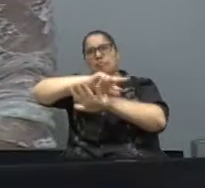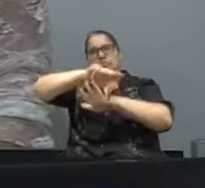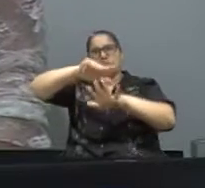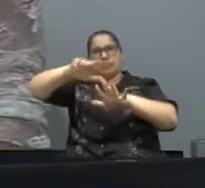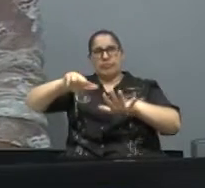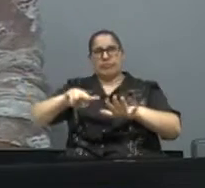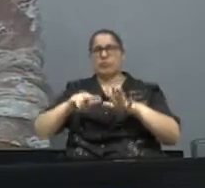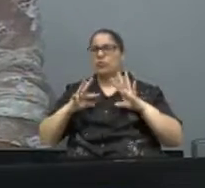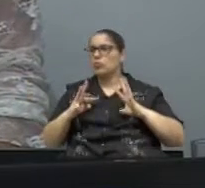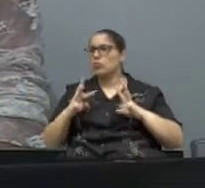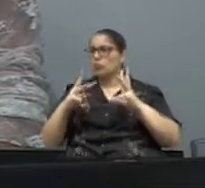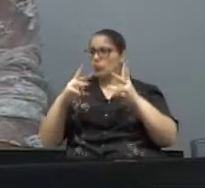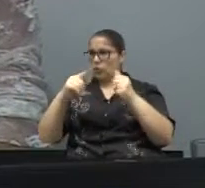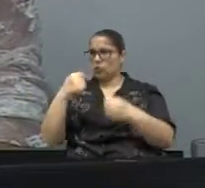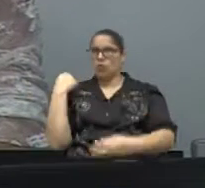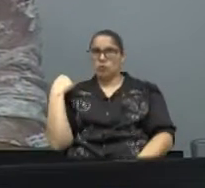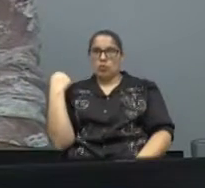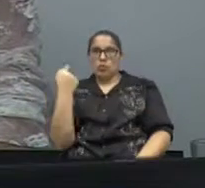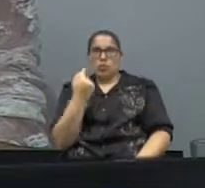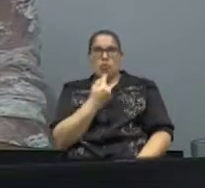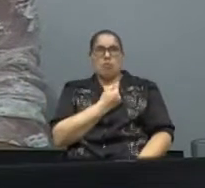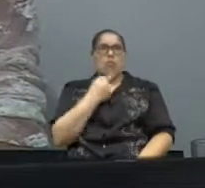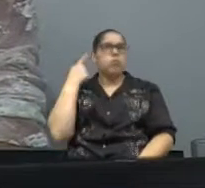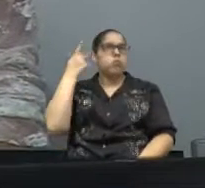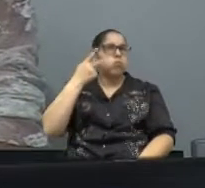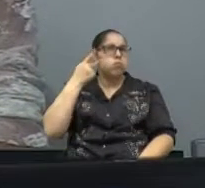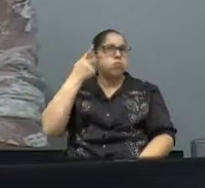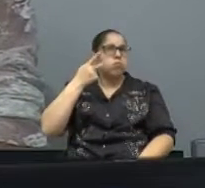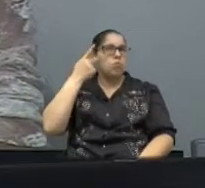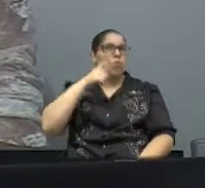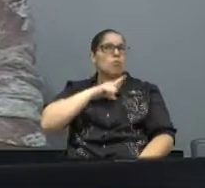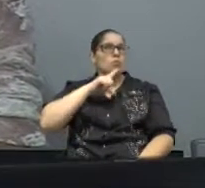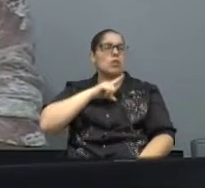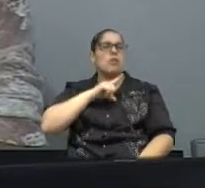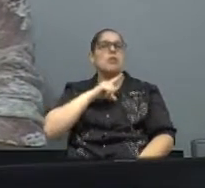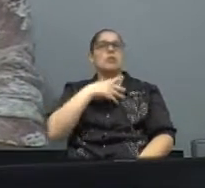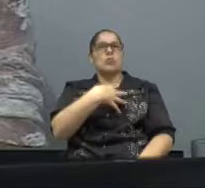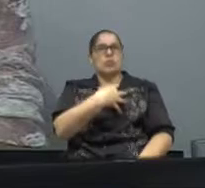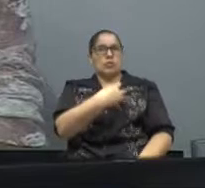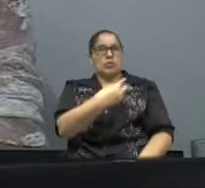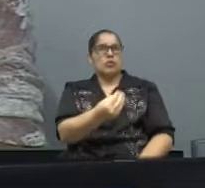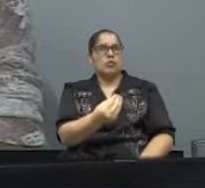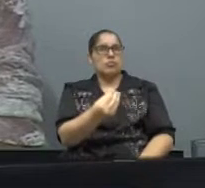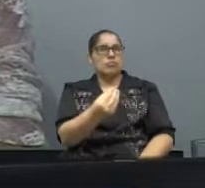todos têm filhos. E a gente sabe como é difícil, vereador, educar um filho.